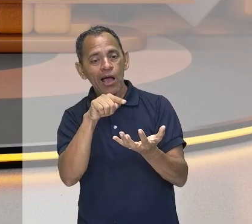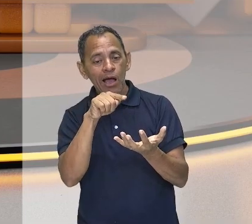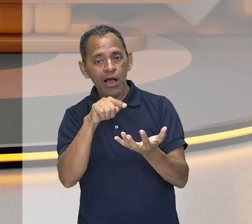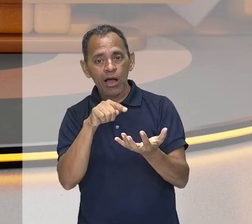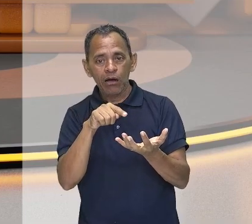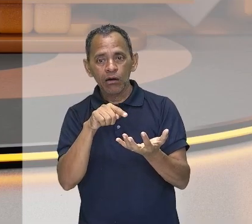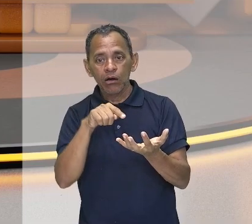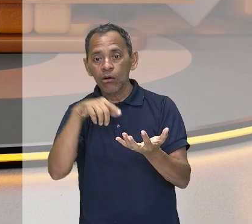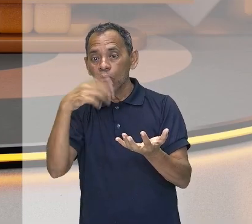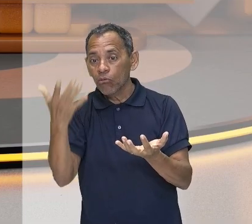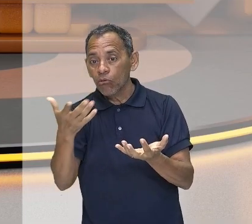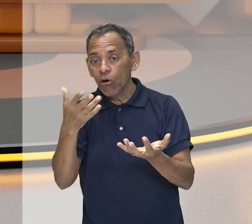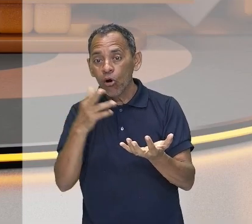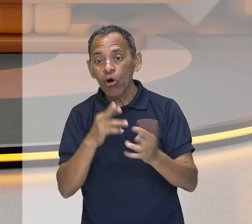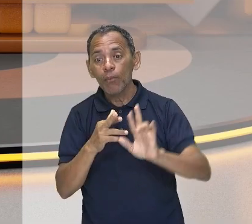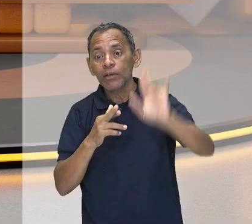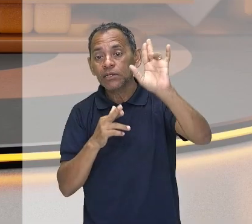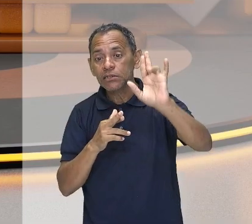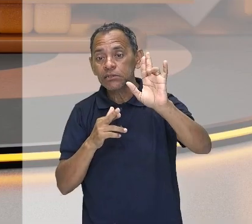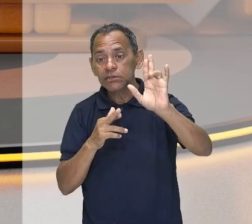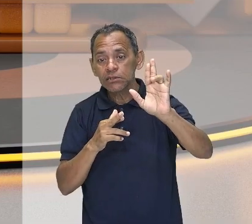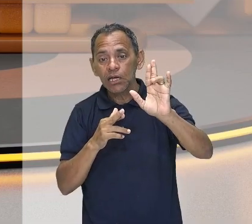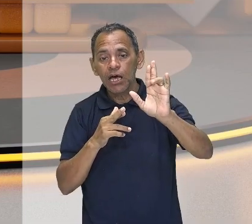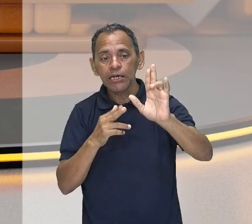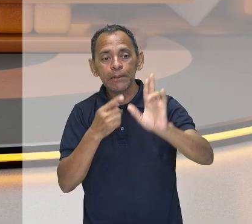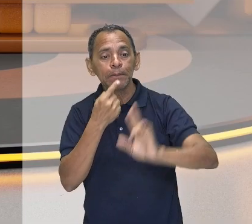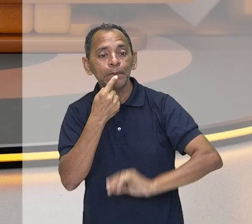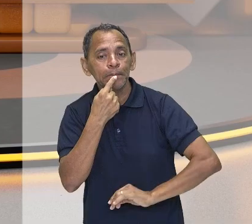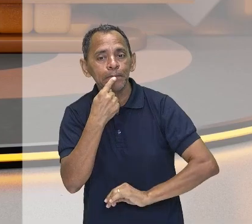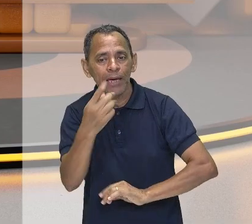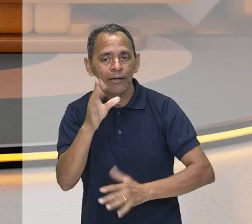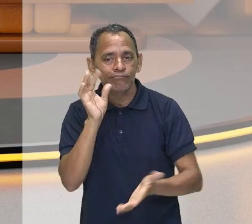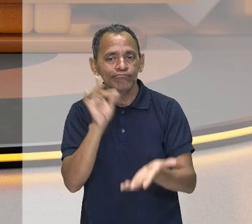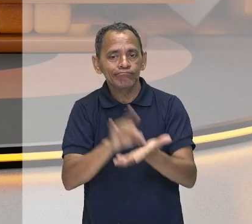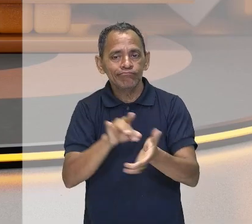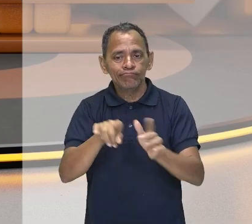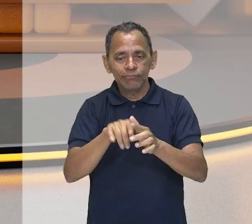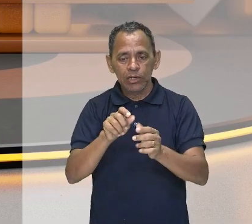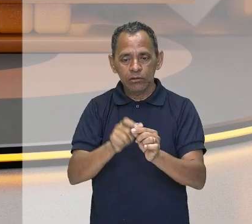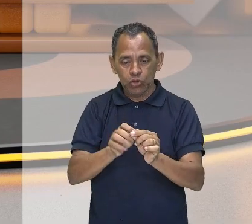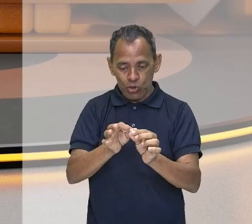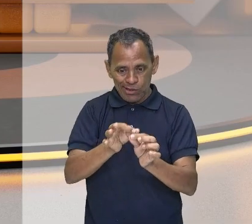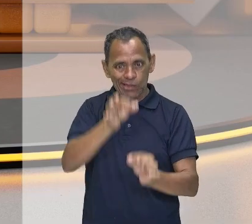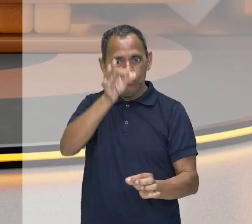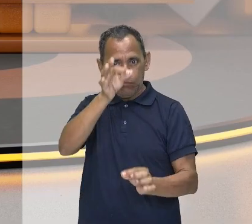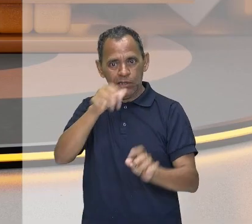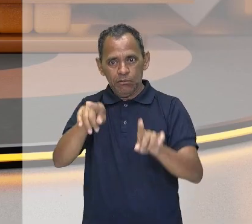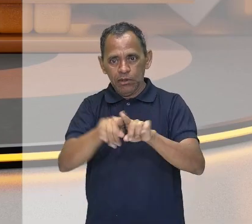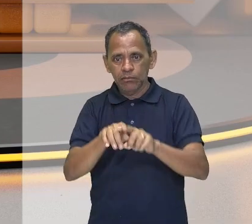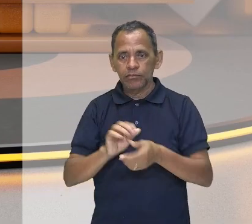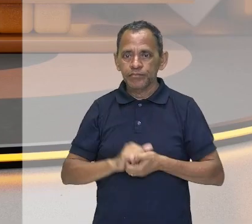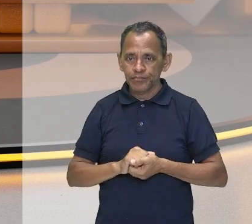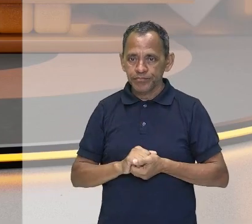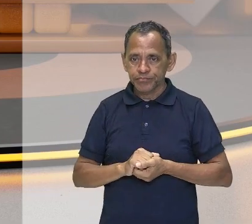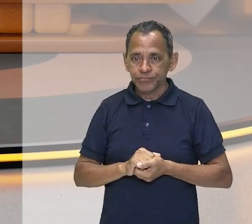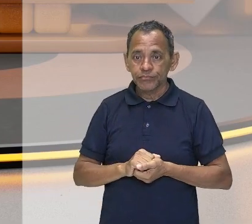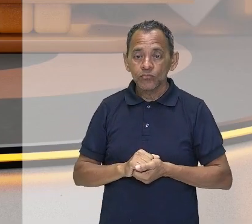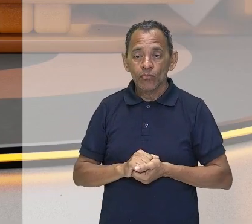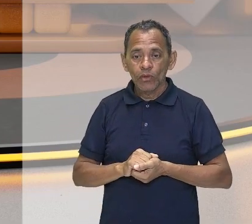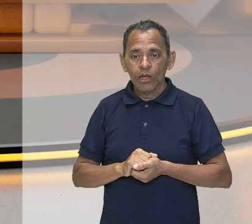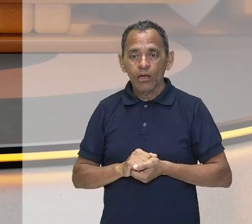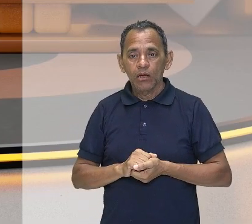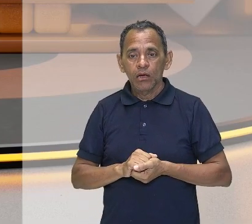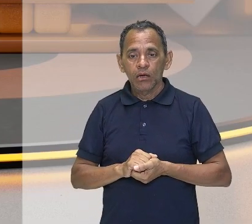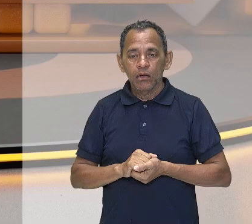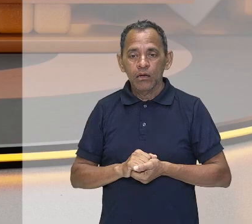forma mais próxima à realidade, tanto na forma como no tamanho, por exemplo, certo? A partir que eu vou me distanciando desse